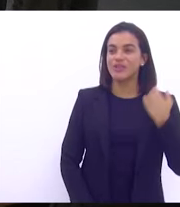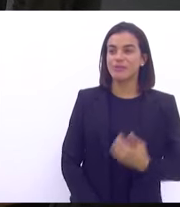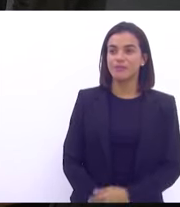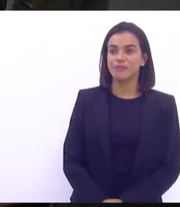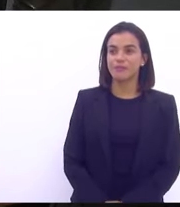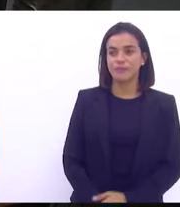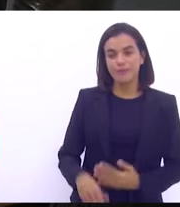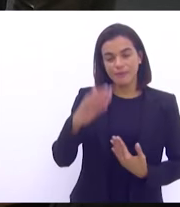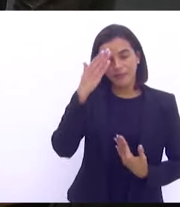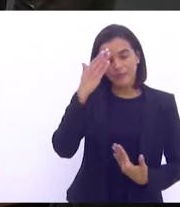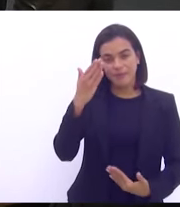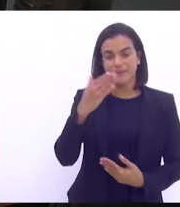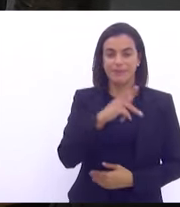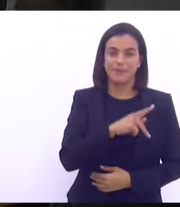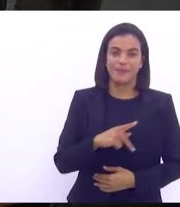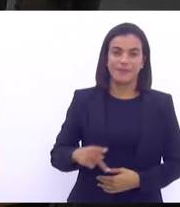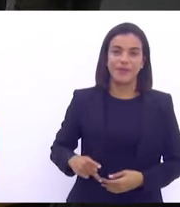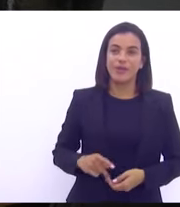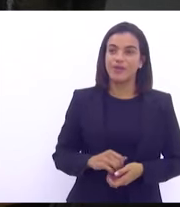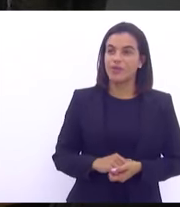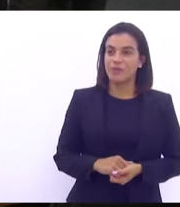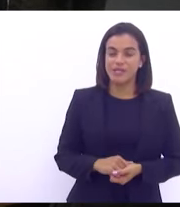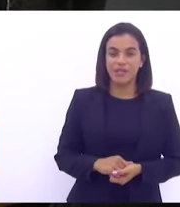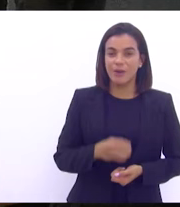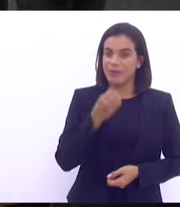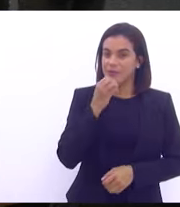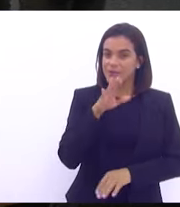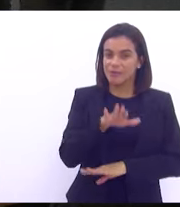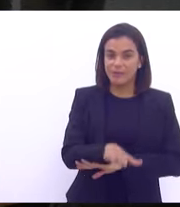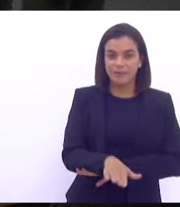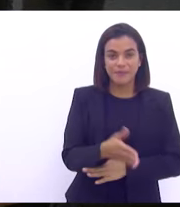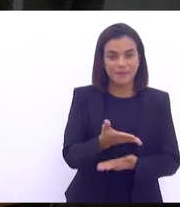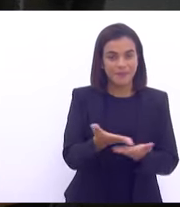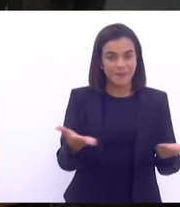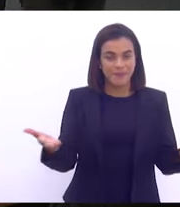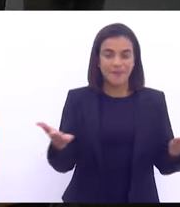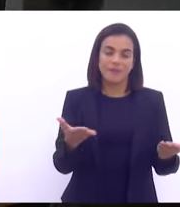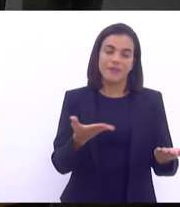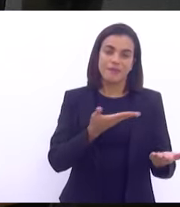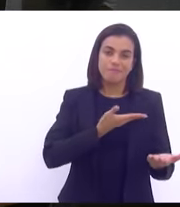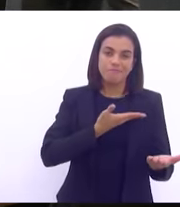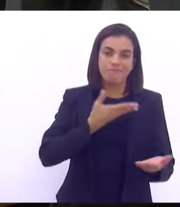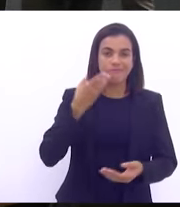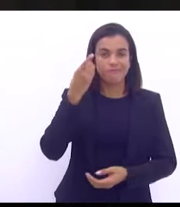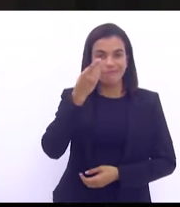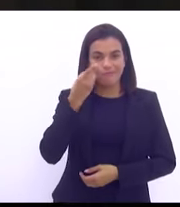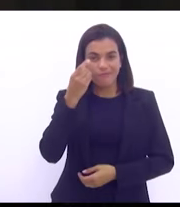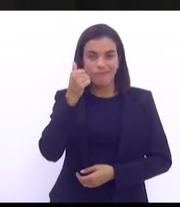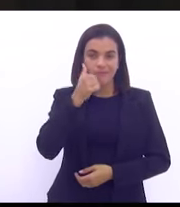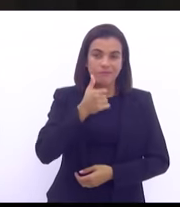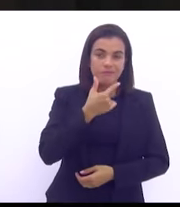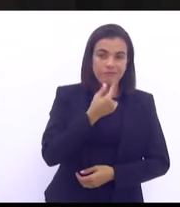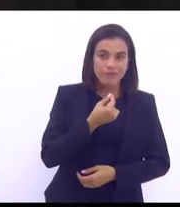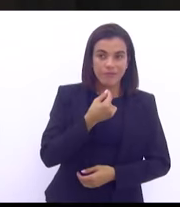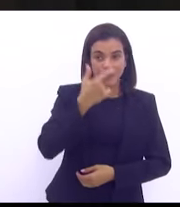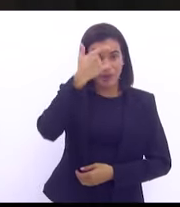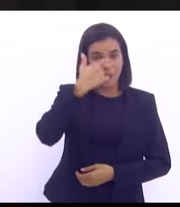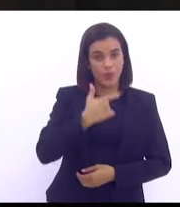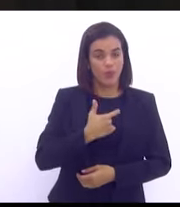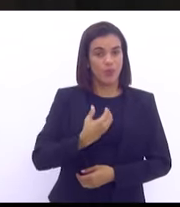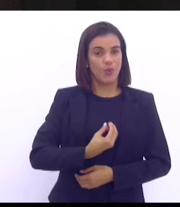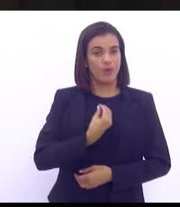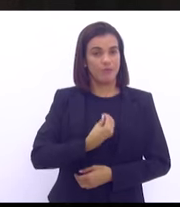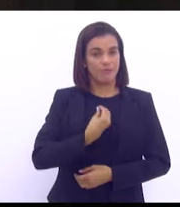Obrigada, presidente. Boa tarde, caros colegas, deputados e deputadas. Eu estou aqui